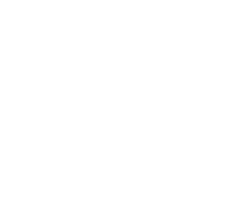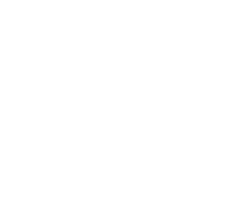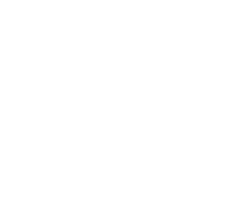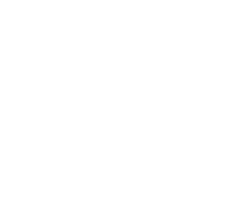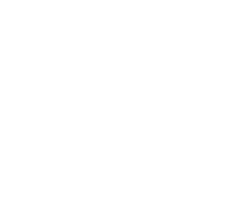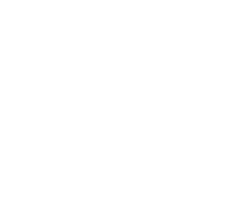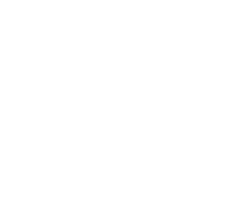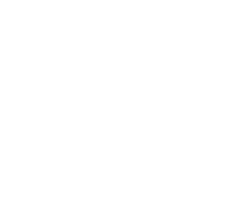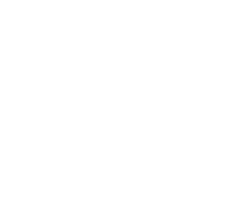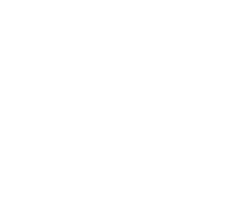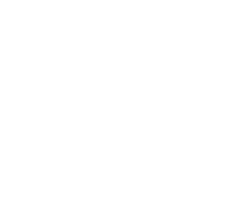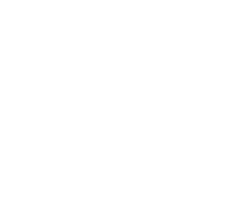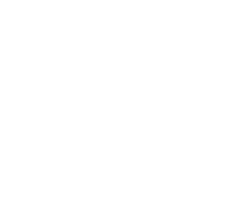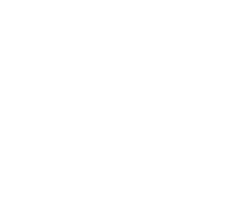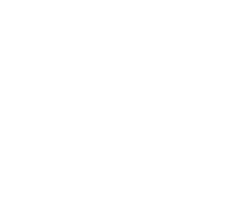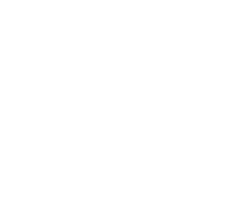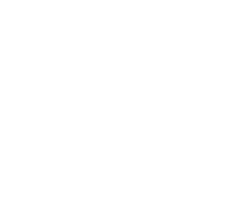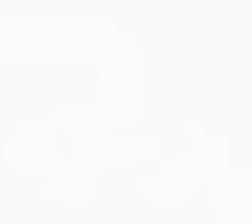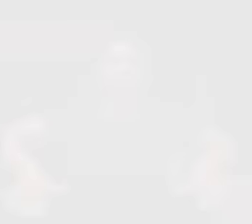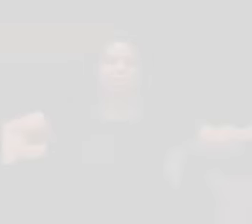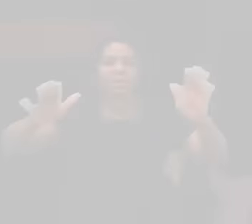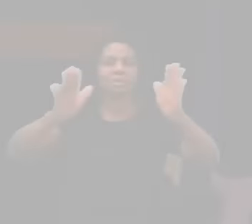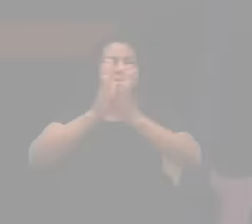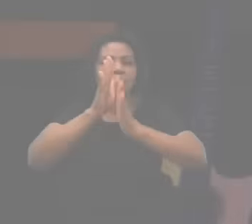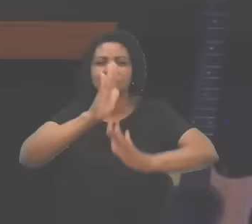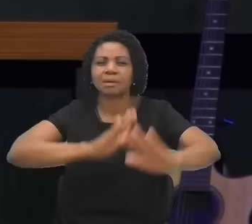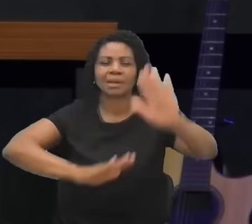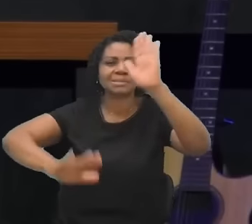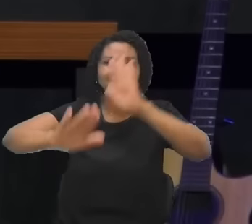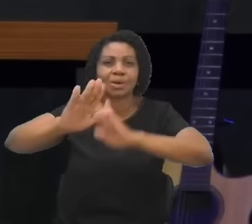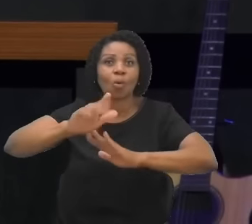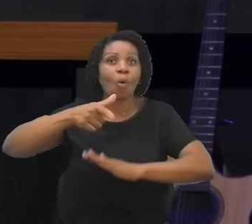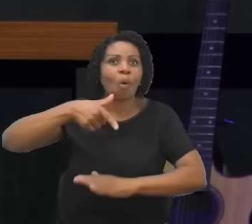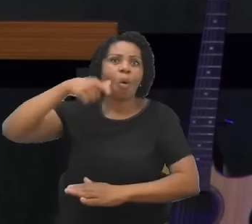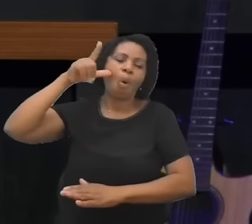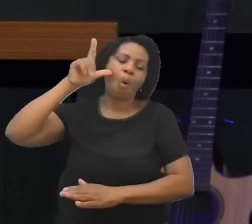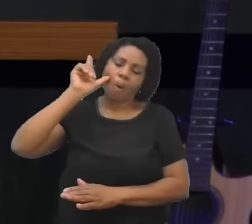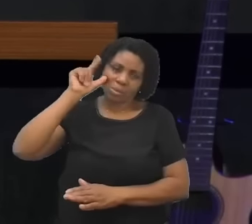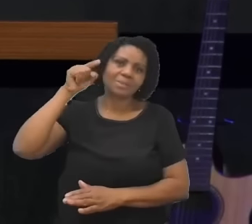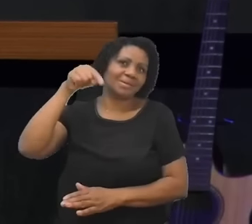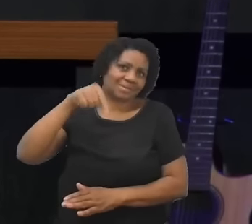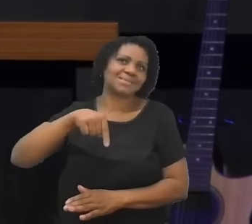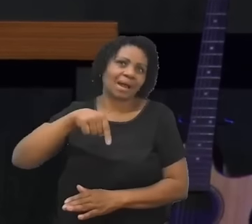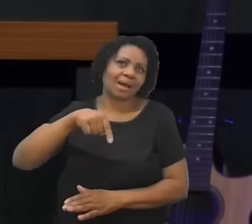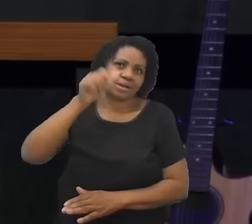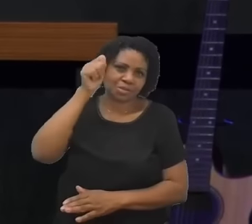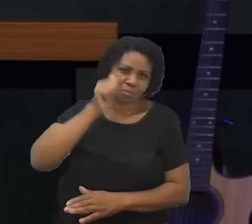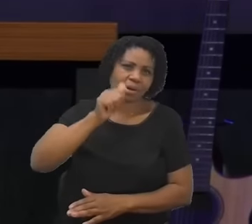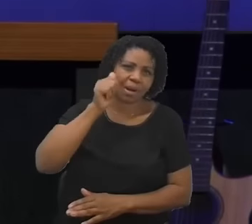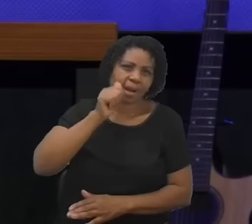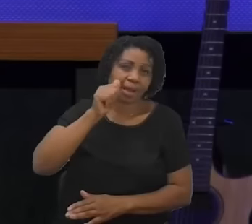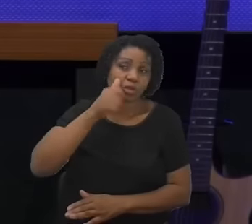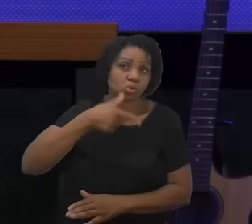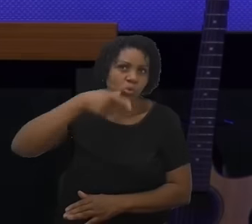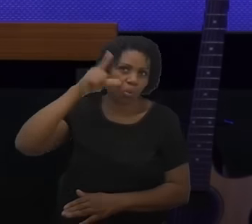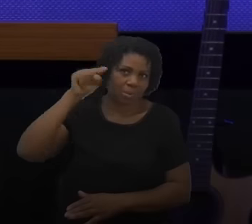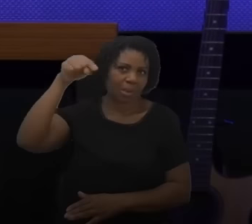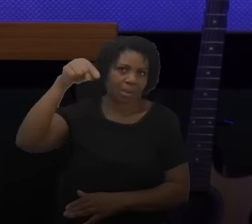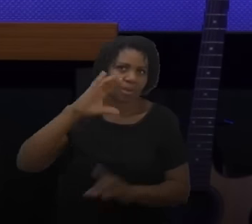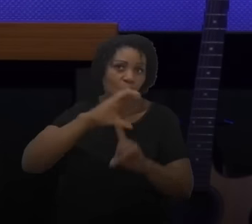Eu não sei vocês, mas o ambiente da adoração já está desde ontem, né? Aqui, mulheres que estavam no